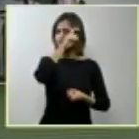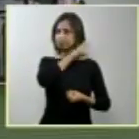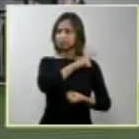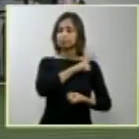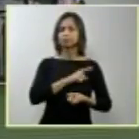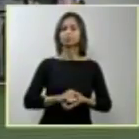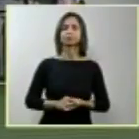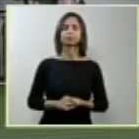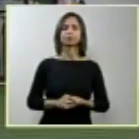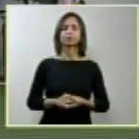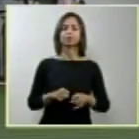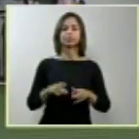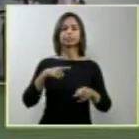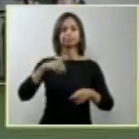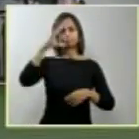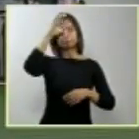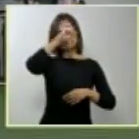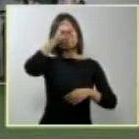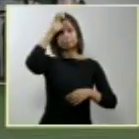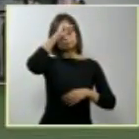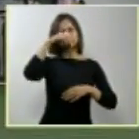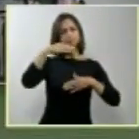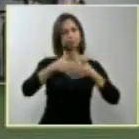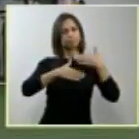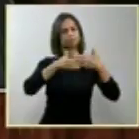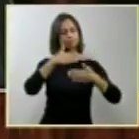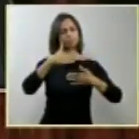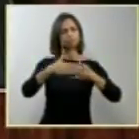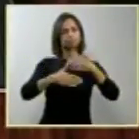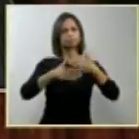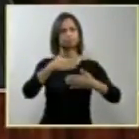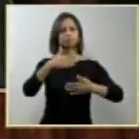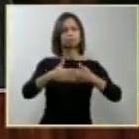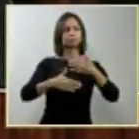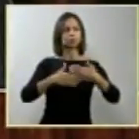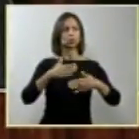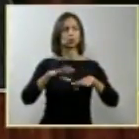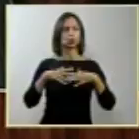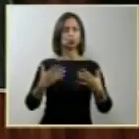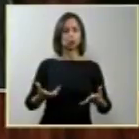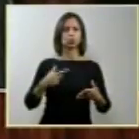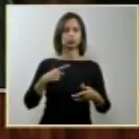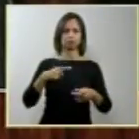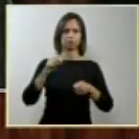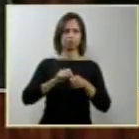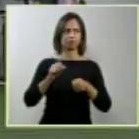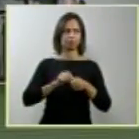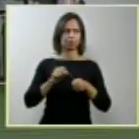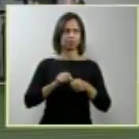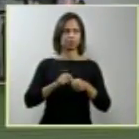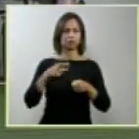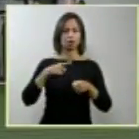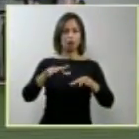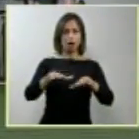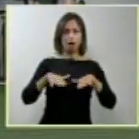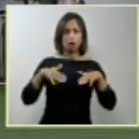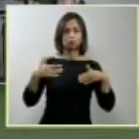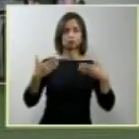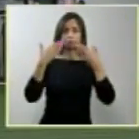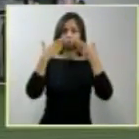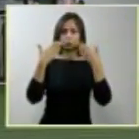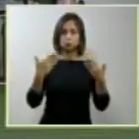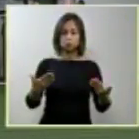difíceis. É um aprendizado para todos nós, cada vez que realizamos essas audiências